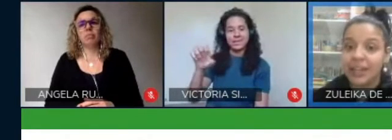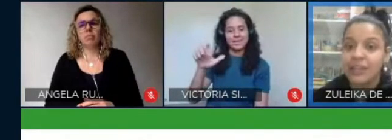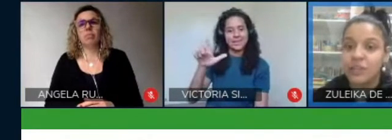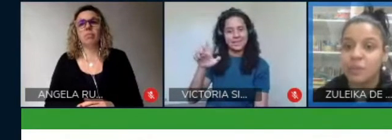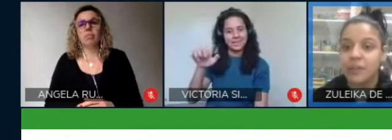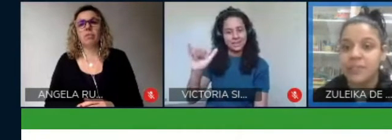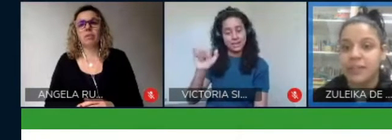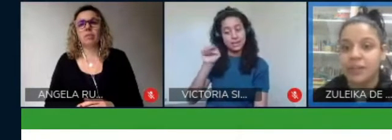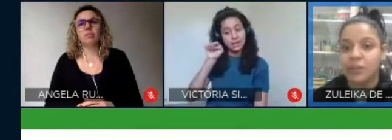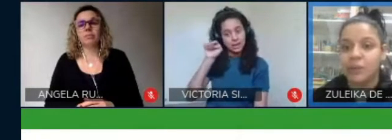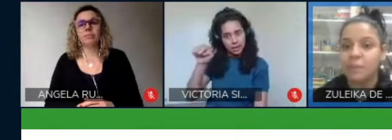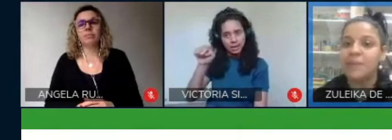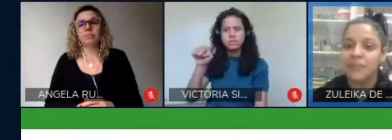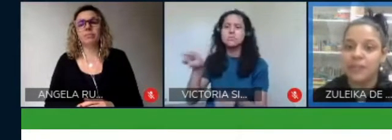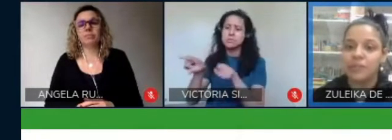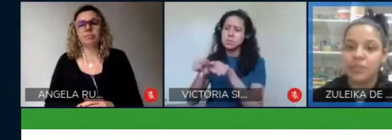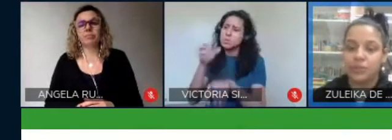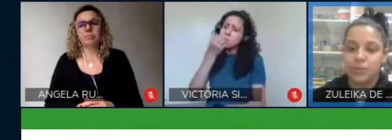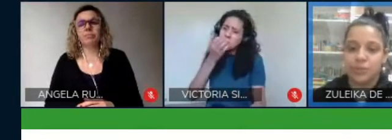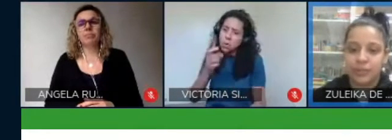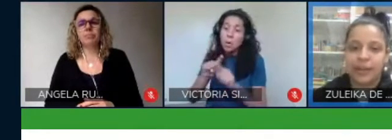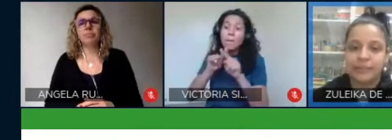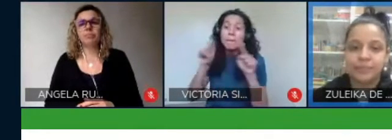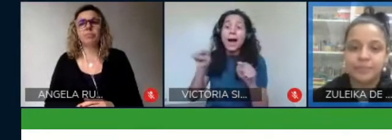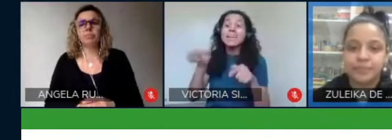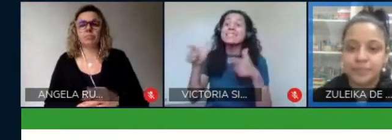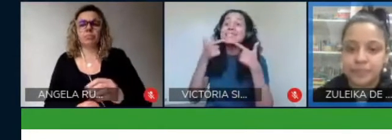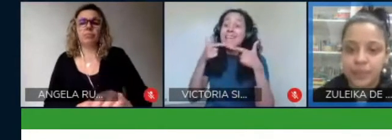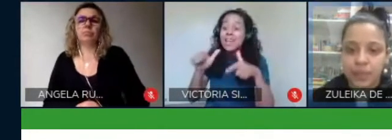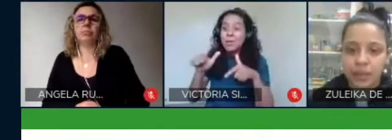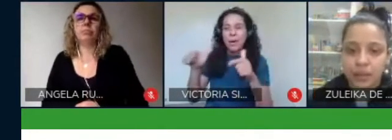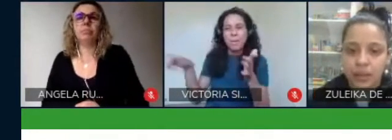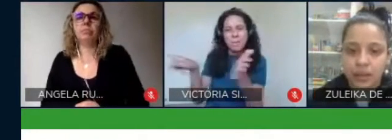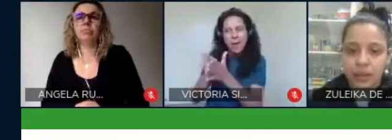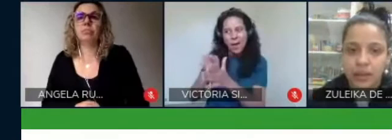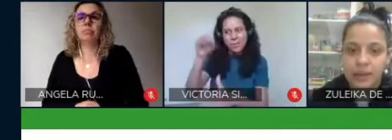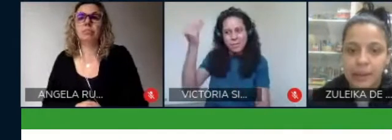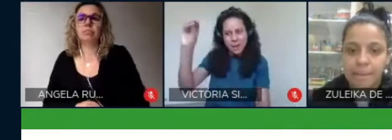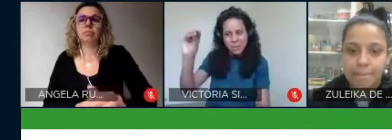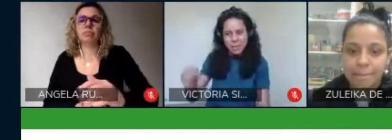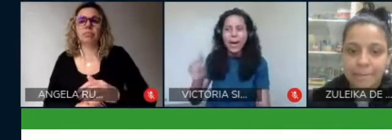em inglês, né? E isso pode ser um empecilho de uso, tá?